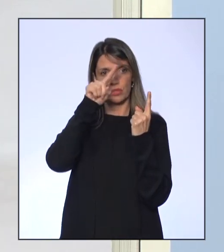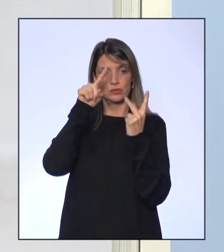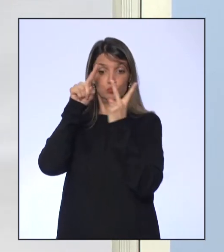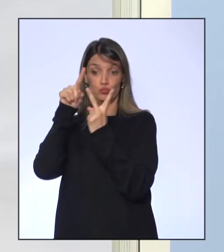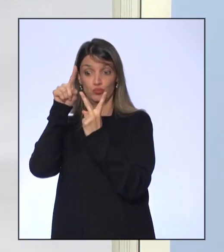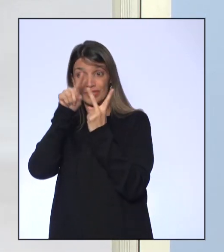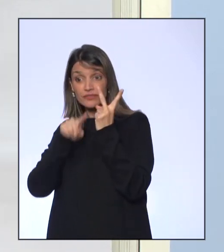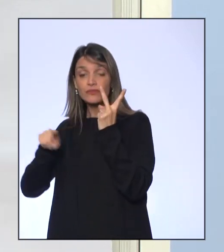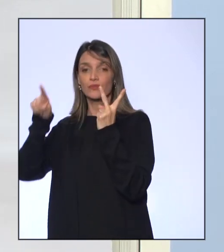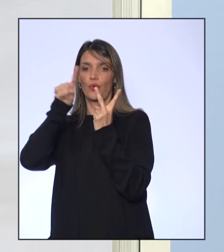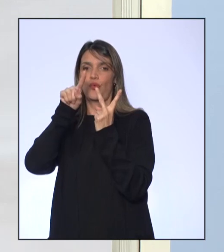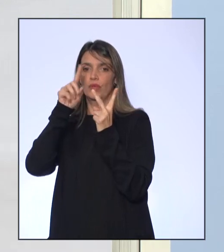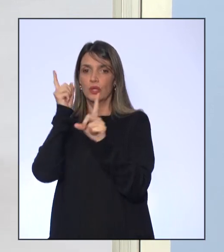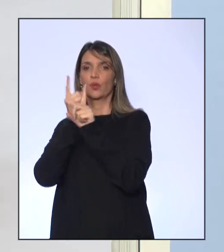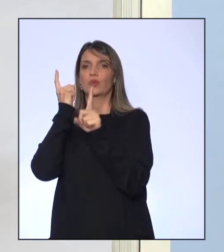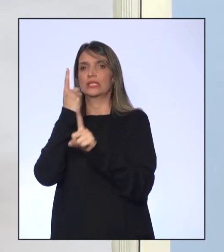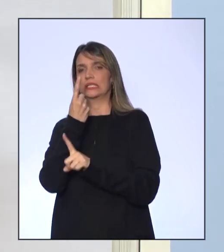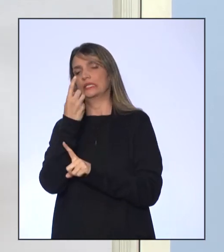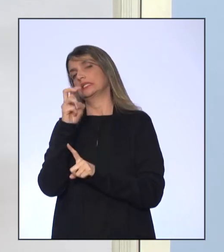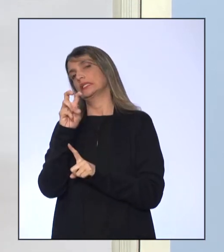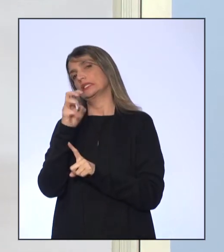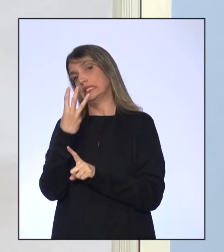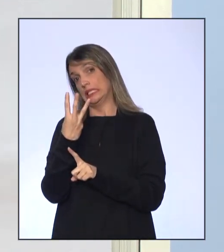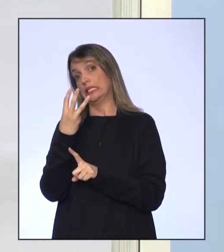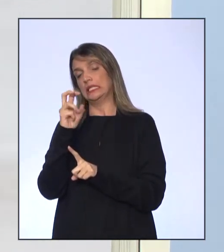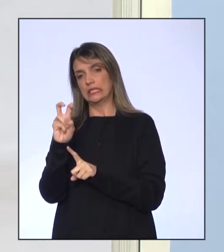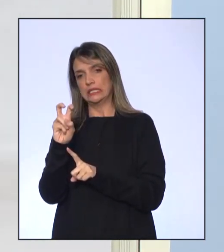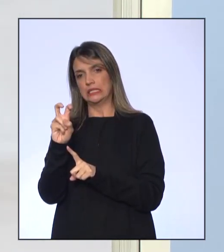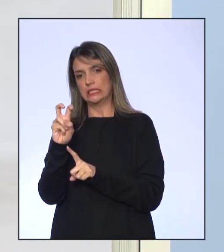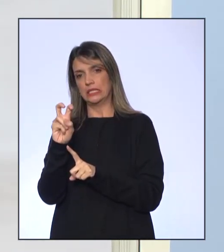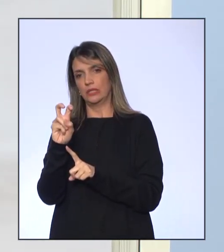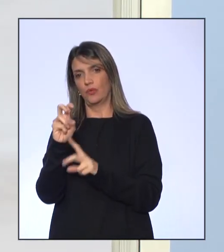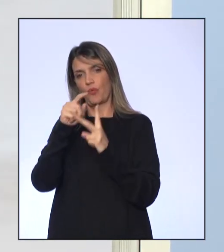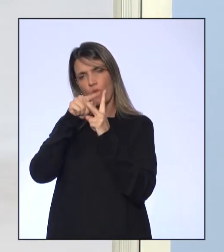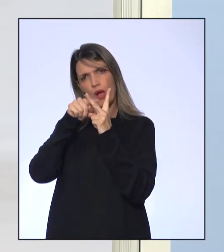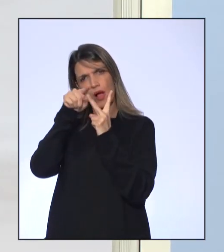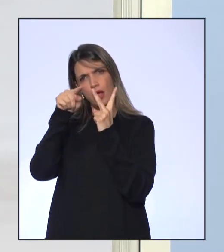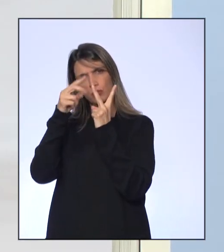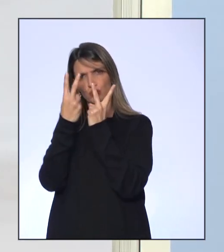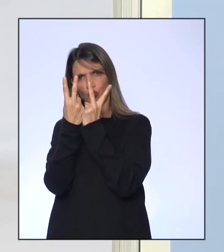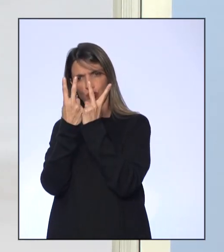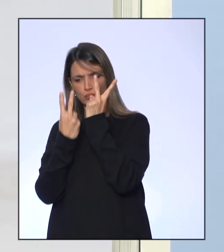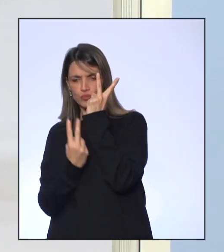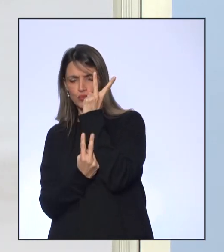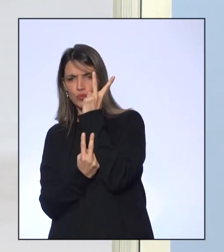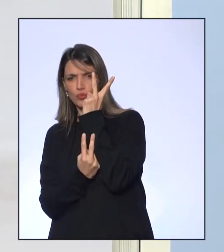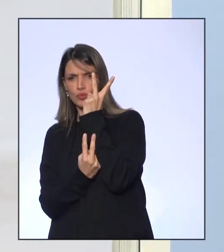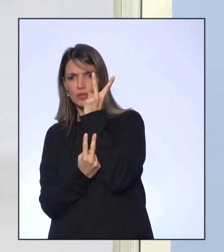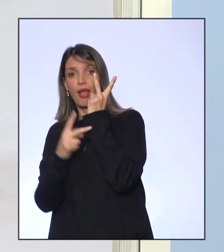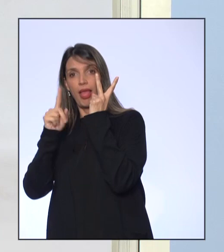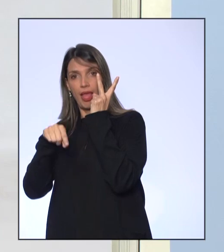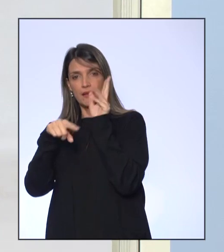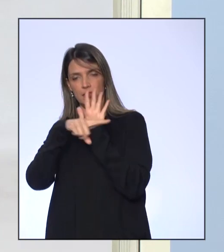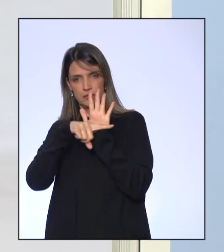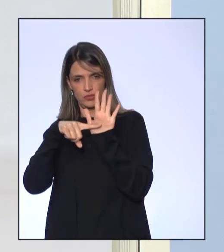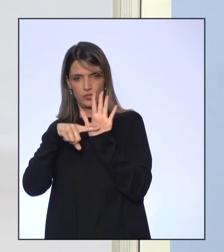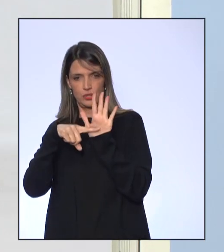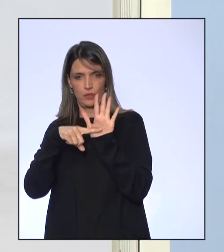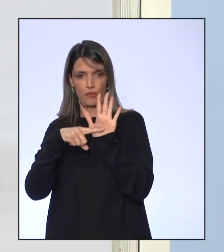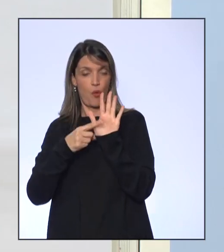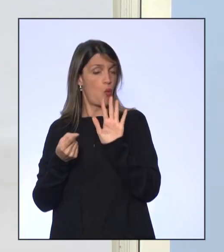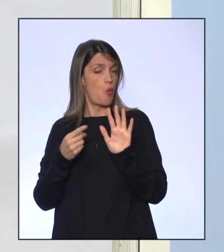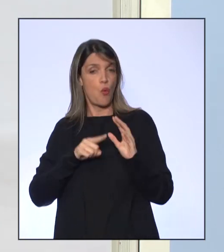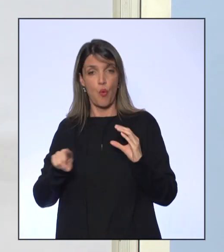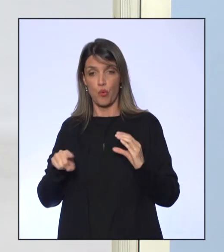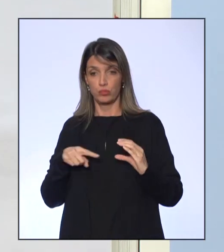dei duas voltas achei o 135 raiz de 2 sobre 2 nesse lado no caso do cosseno e negativo e por